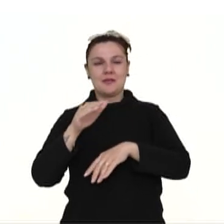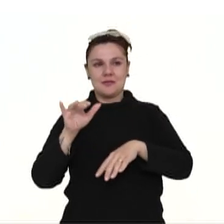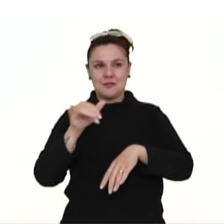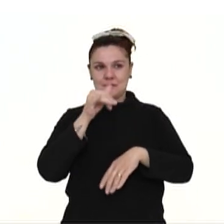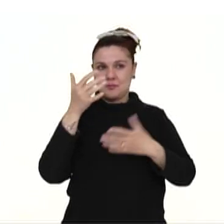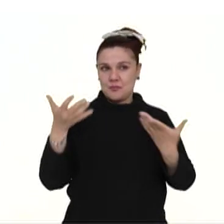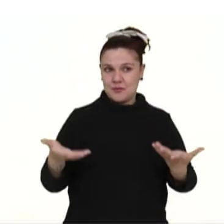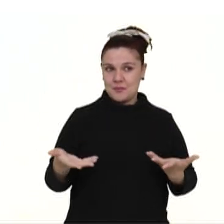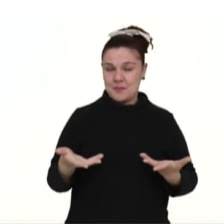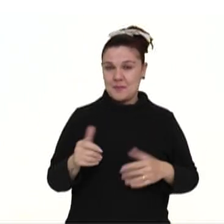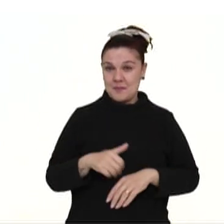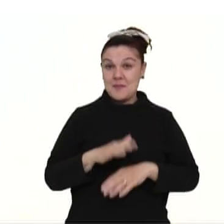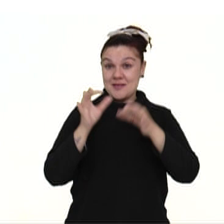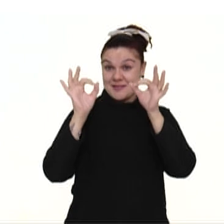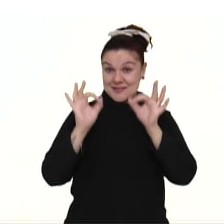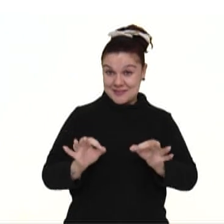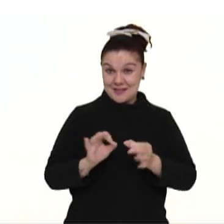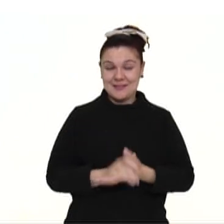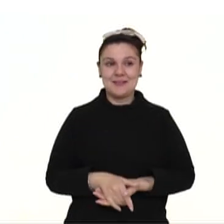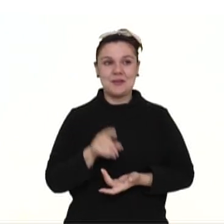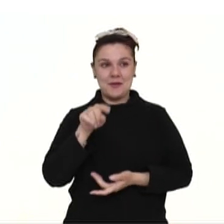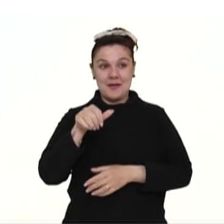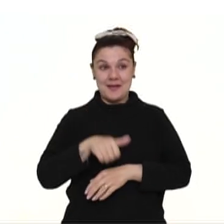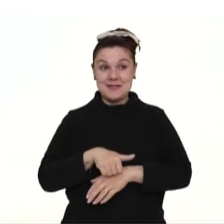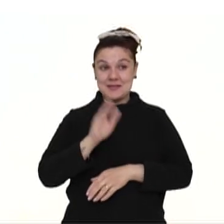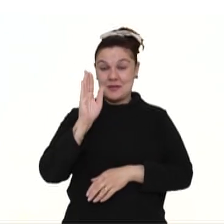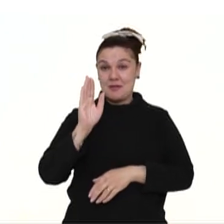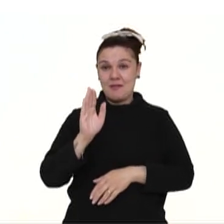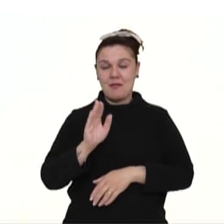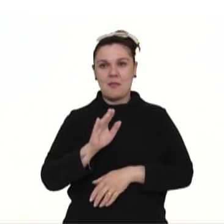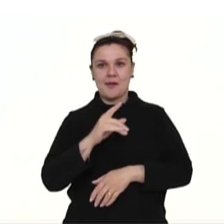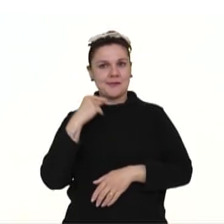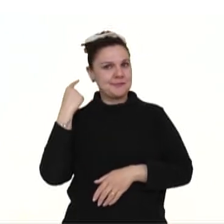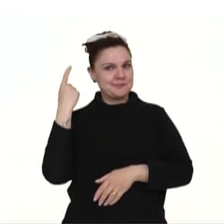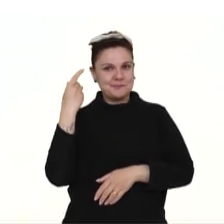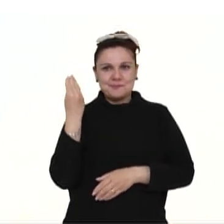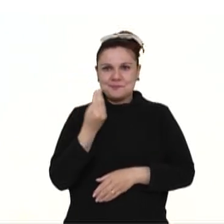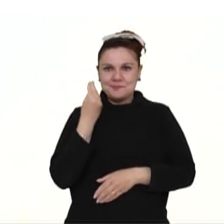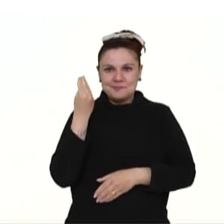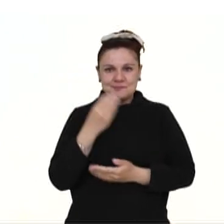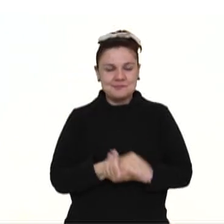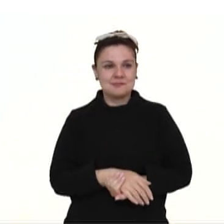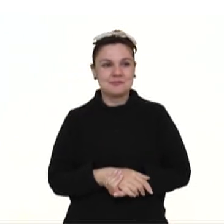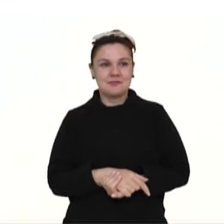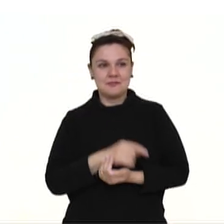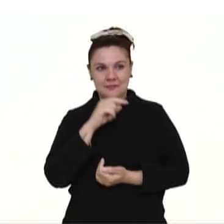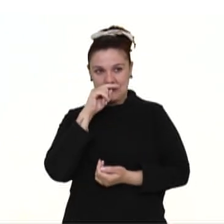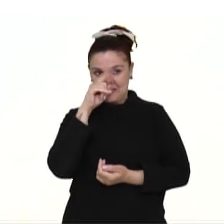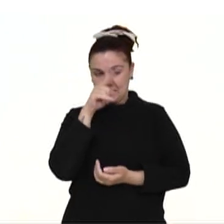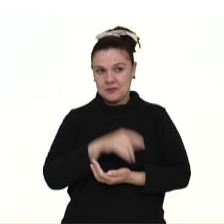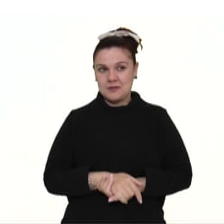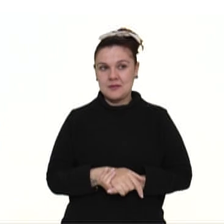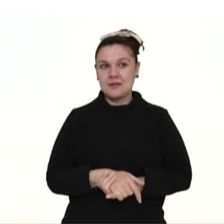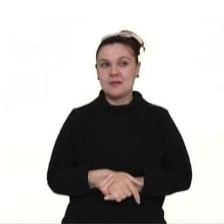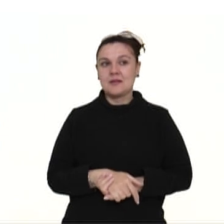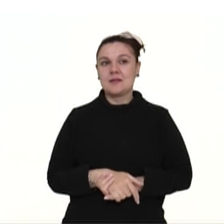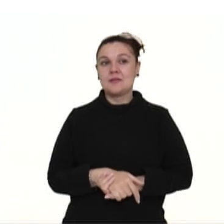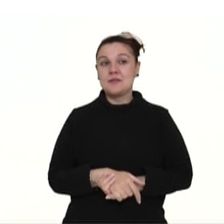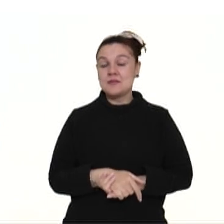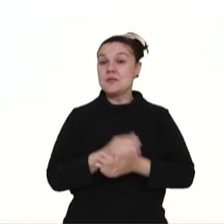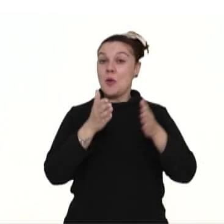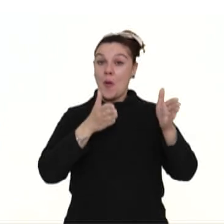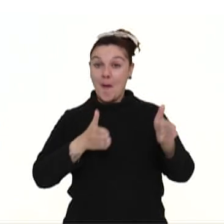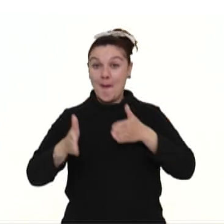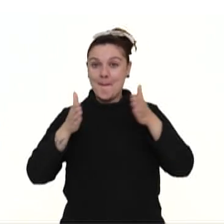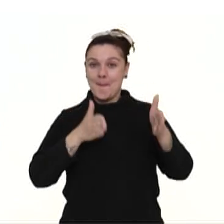absurdas, tipo, absurdas não, eram certas, né? Não tinha nada de errado. E essa aqui ia trazer essa questão de que o